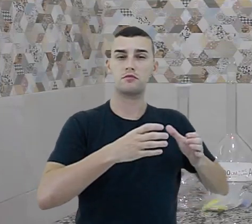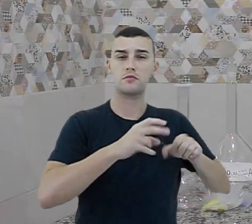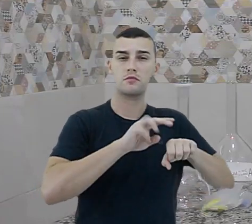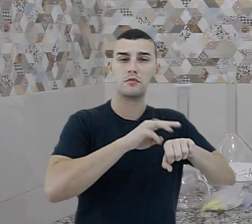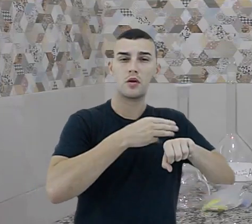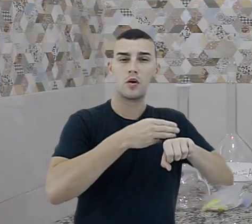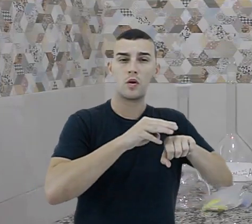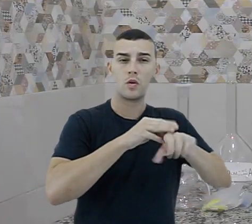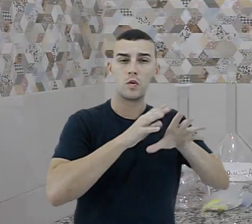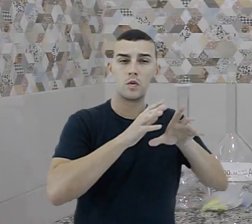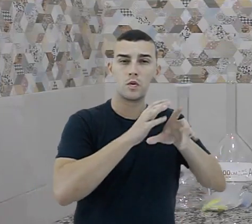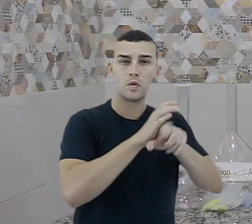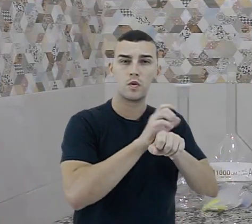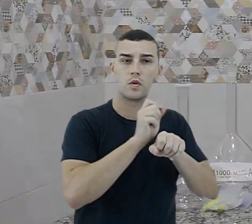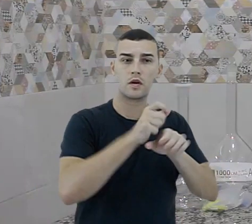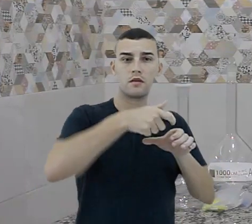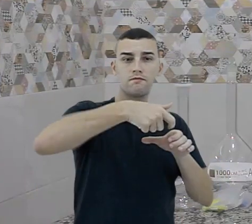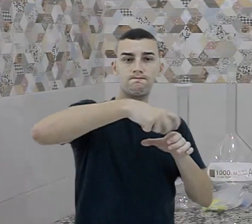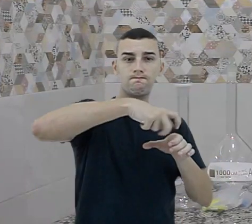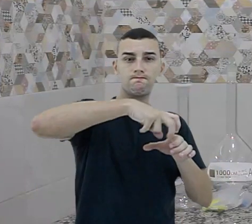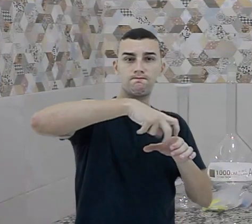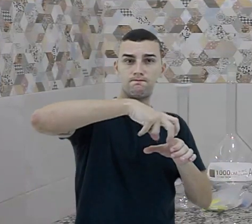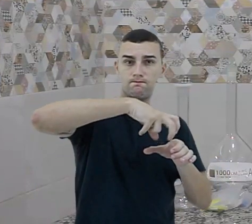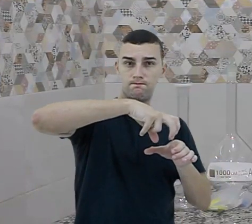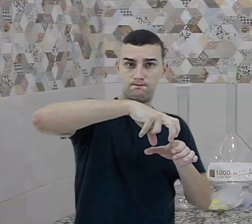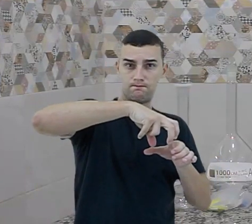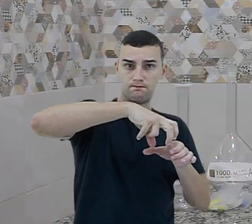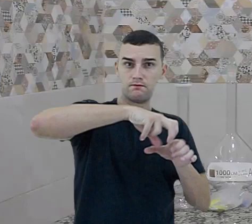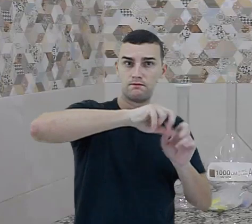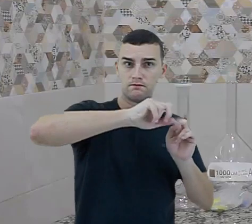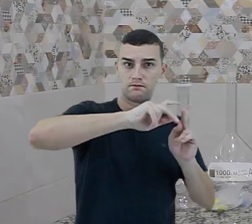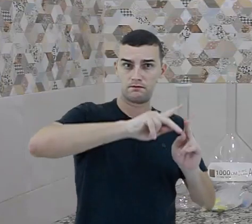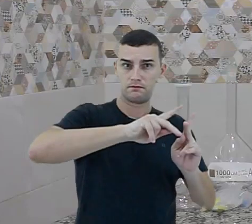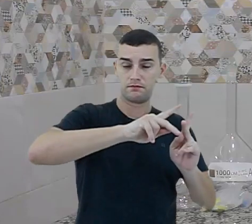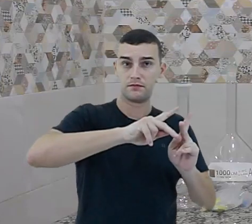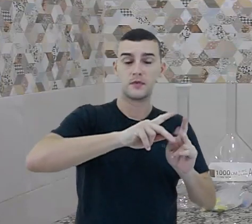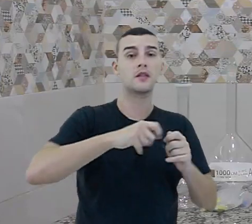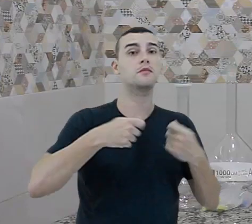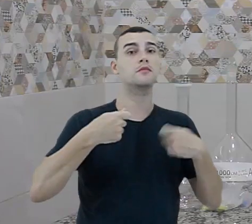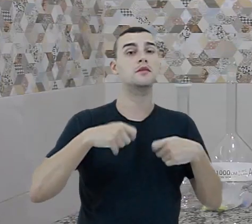abrir esse frasco. E aí eu tenho que abrir o frasco,